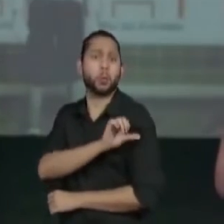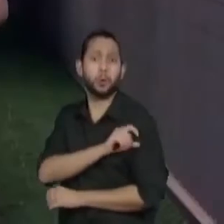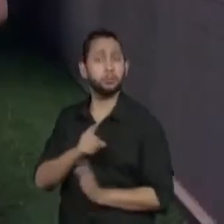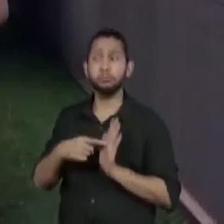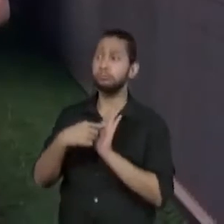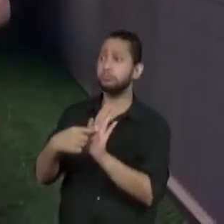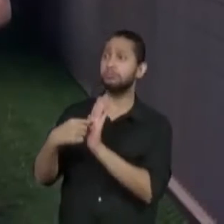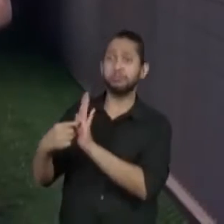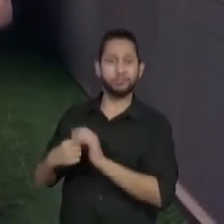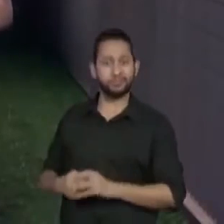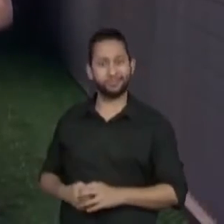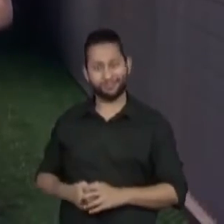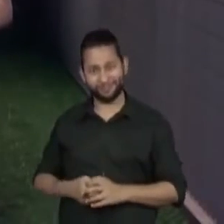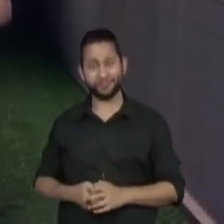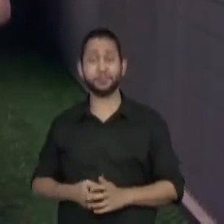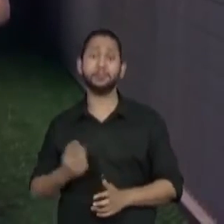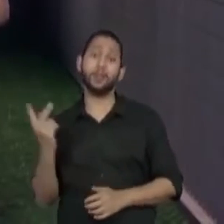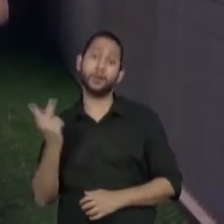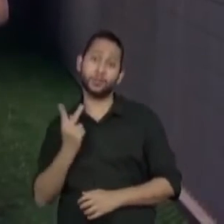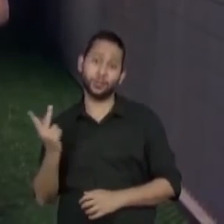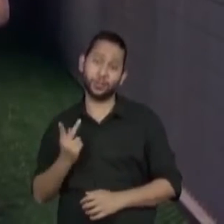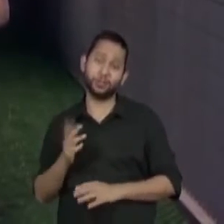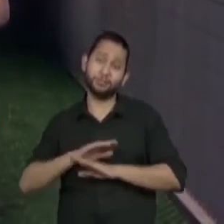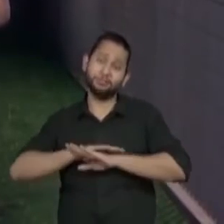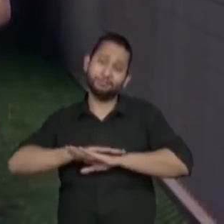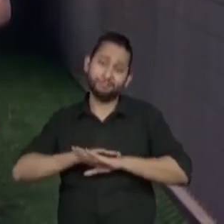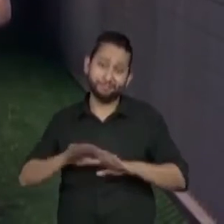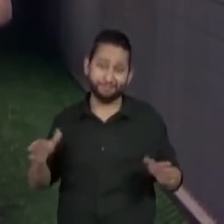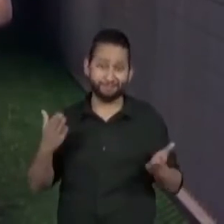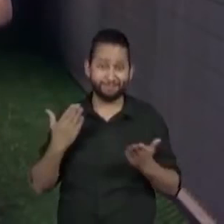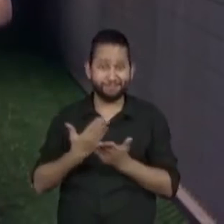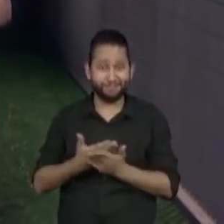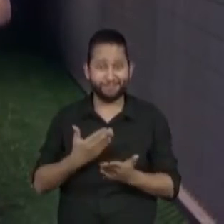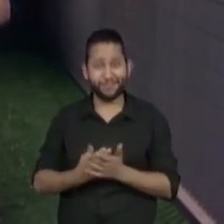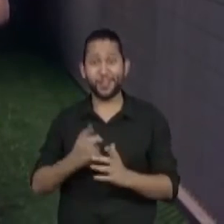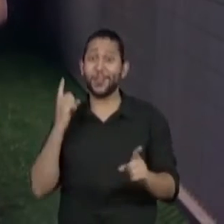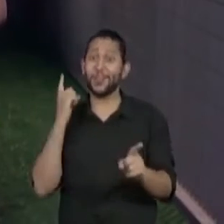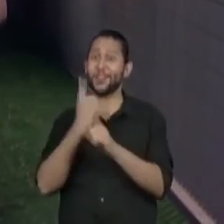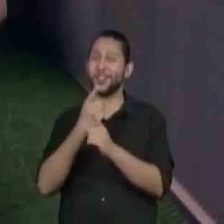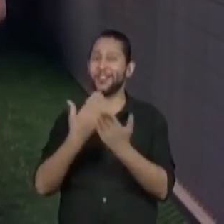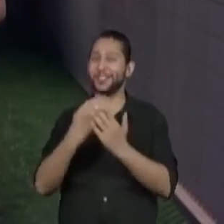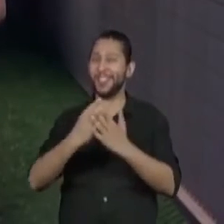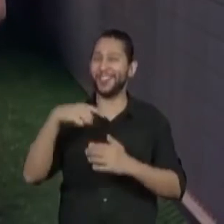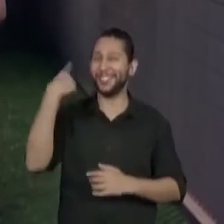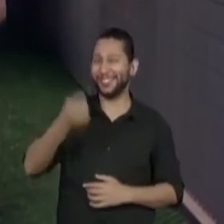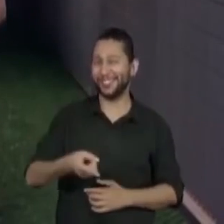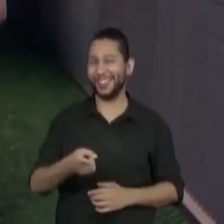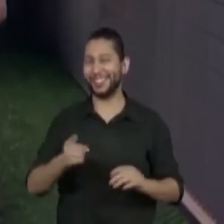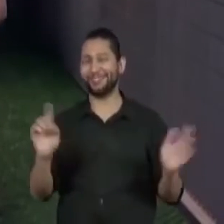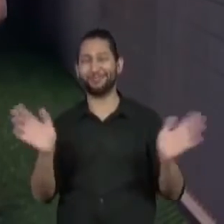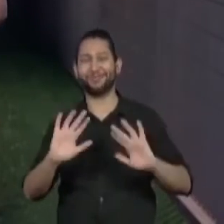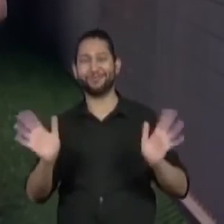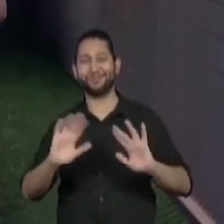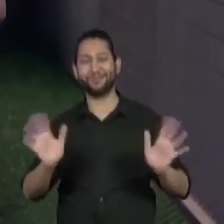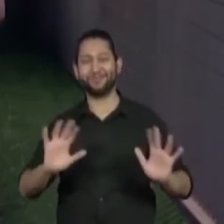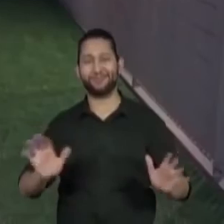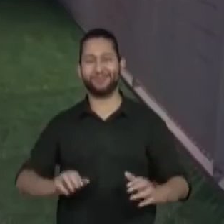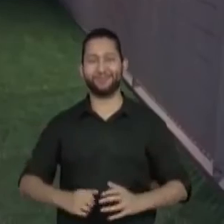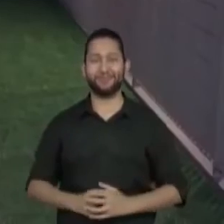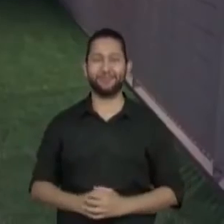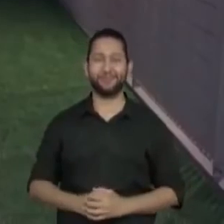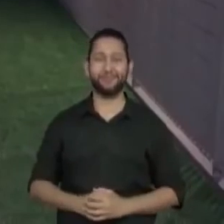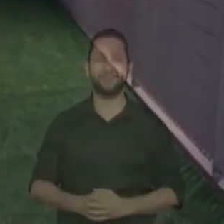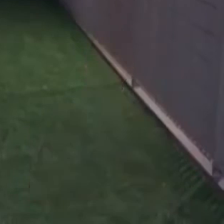ver. E eu e a professora Fran vamos ficando por aqui. Até a próxima aula. Tchau, pessoal. Tchau.